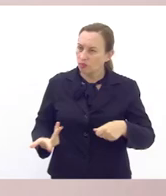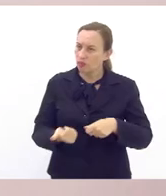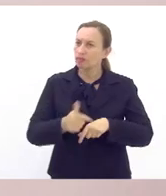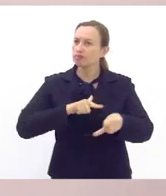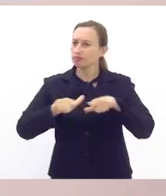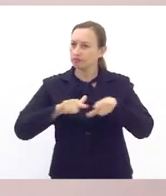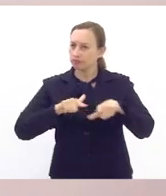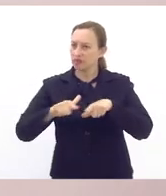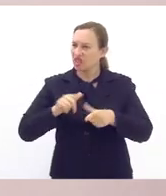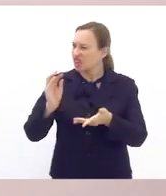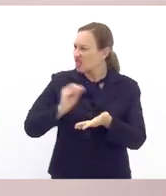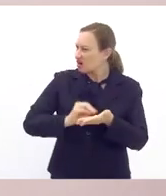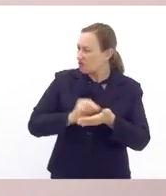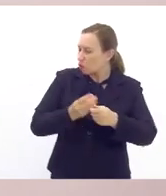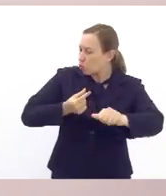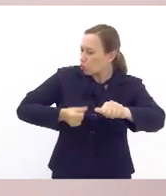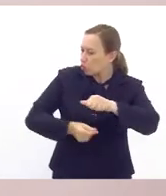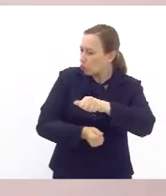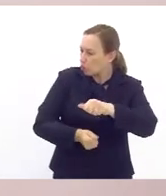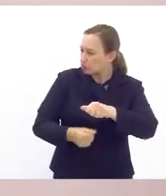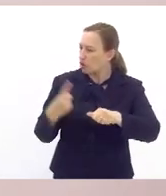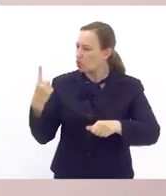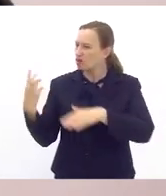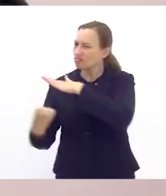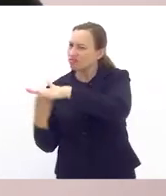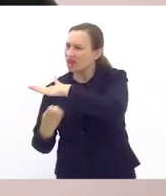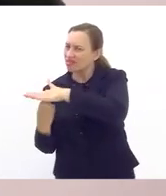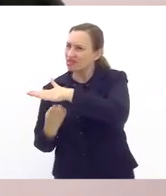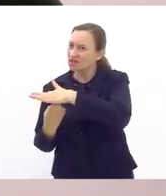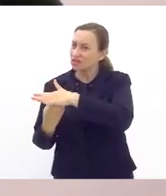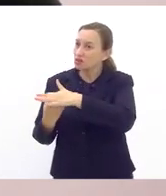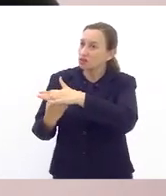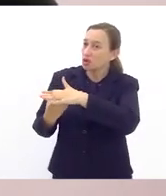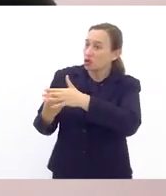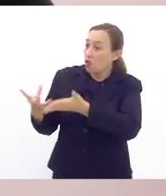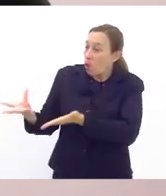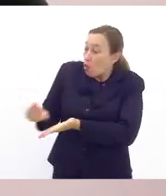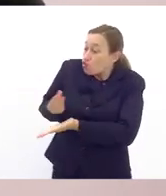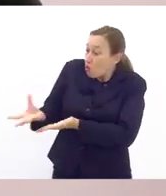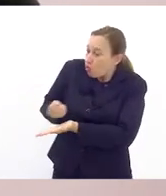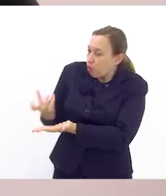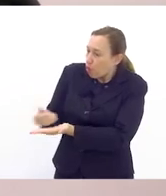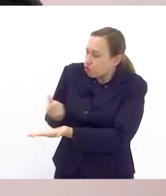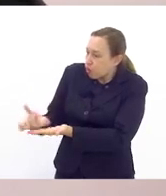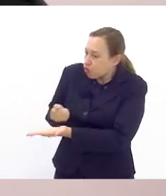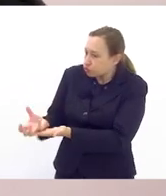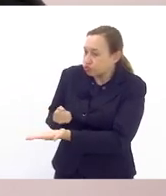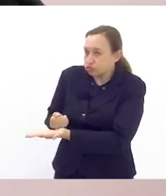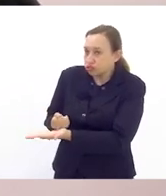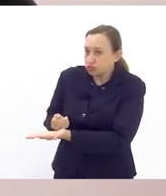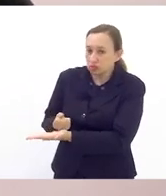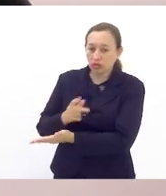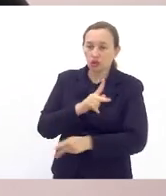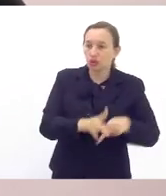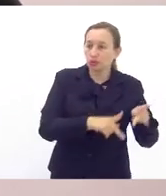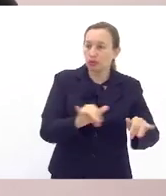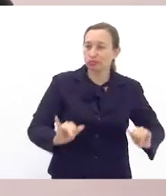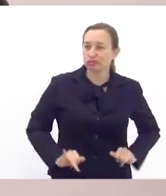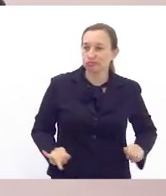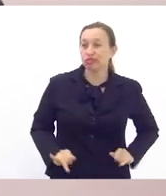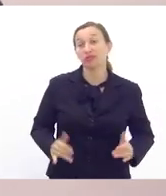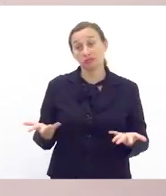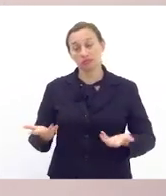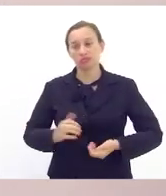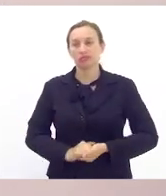essa falta de investimentos é uma empresa que fatura milhões e a população vem cá descendo e sofrendo com isso